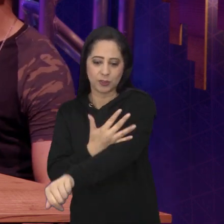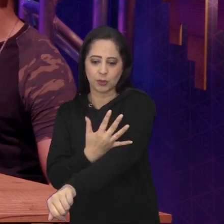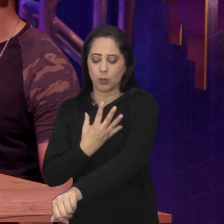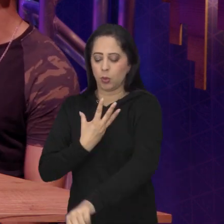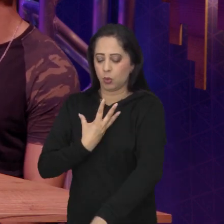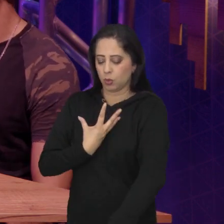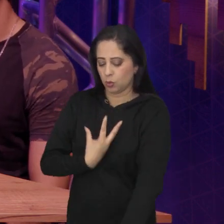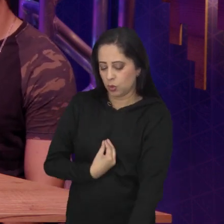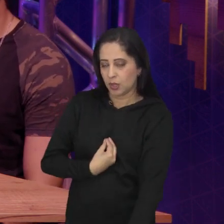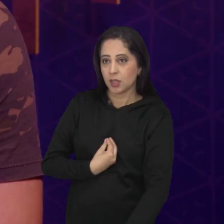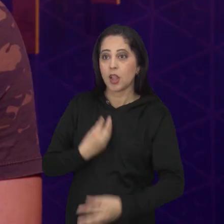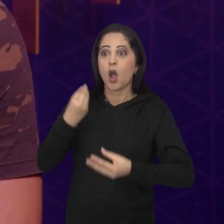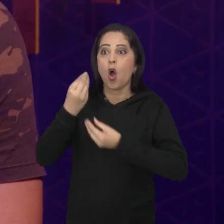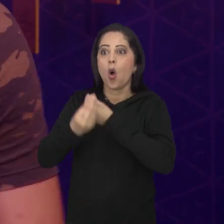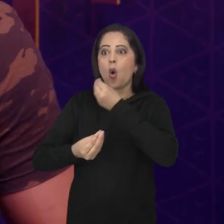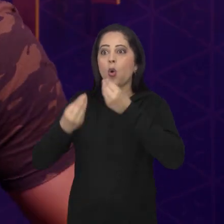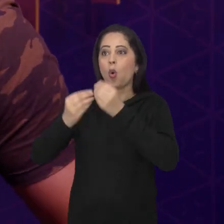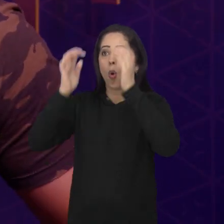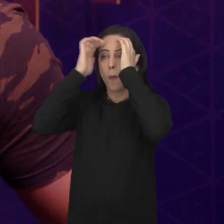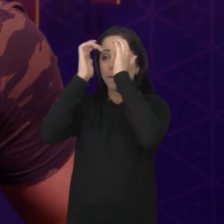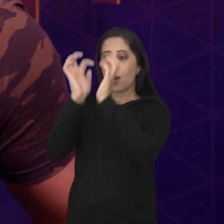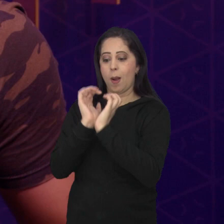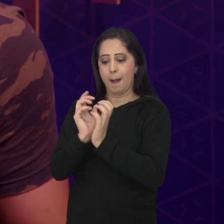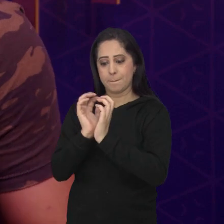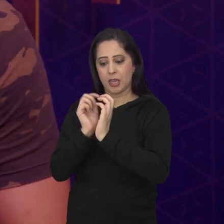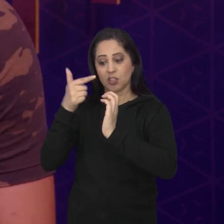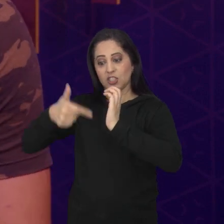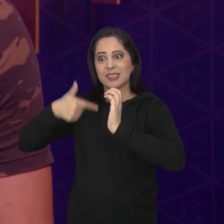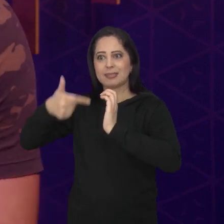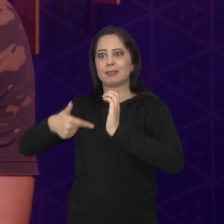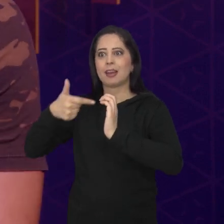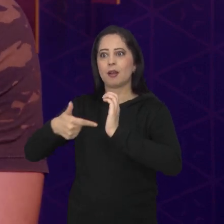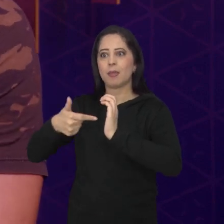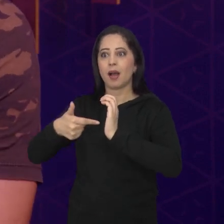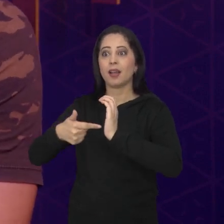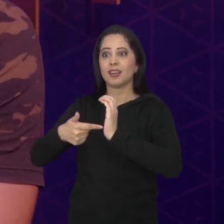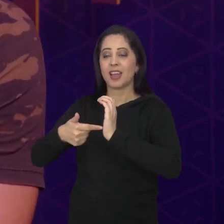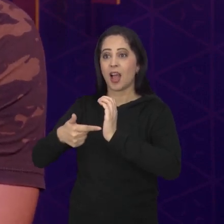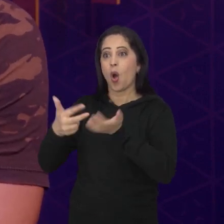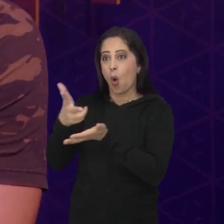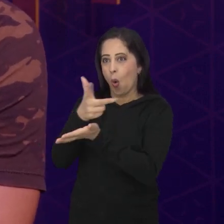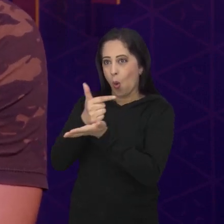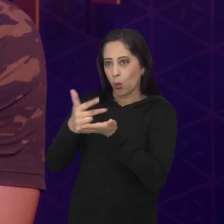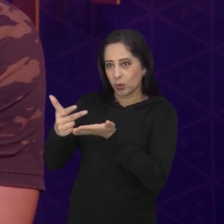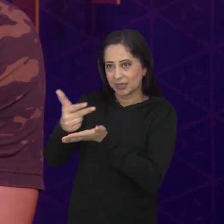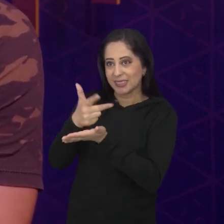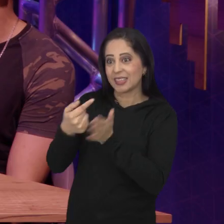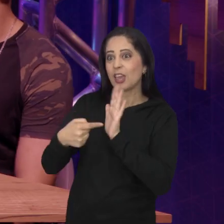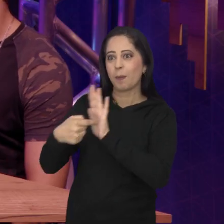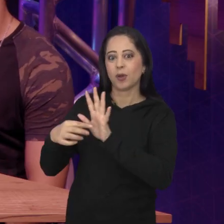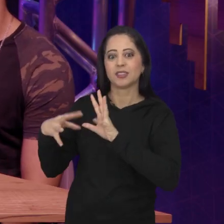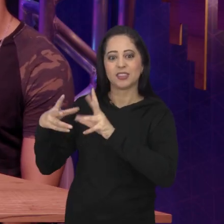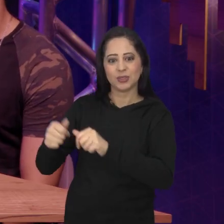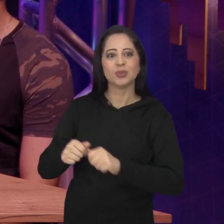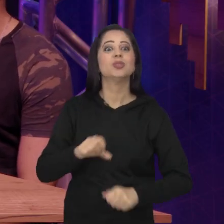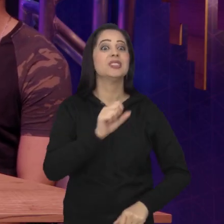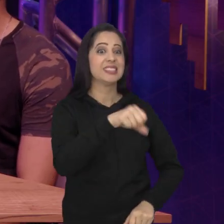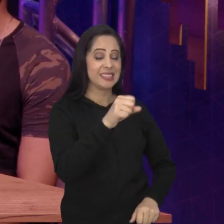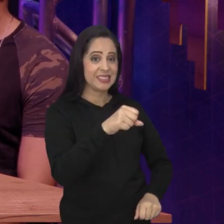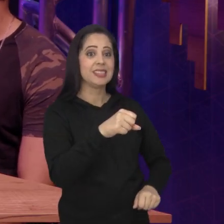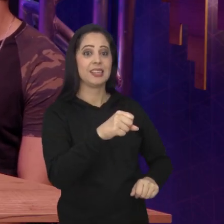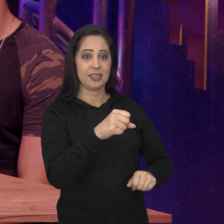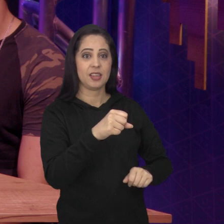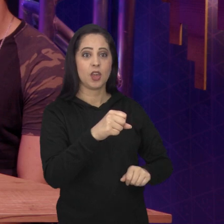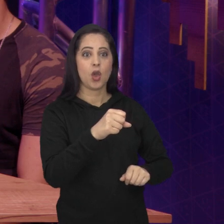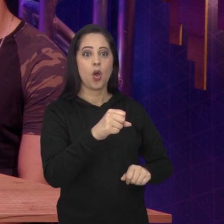frustrações e crescimento e como a nossa cabeça funciona, o Divertidamente é um filme que pega todo mundo. Uhum. É muito lúdico,